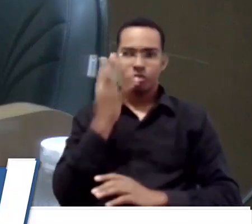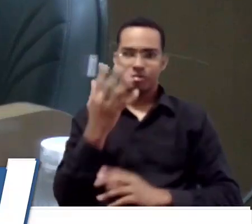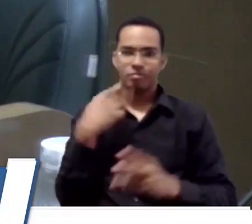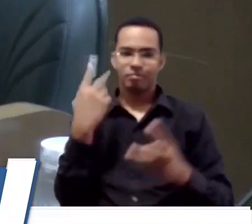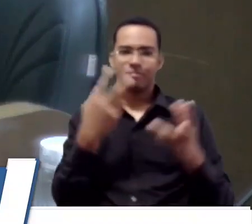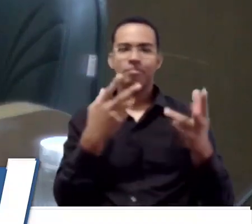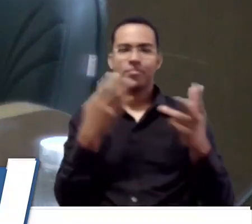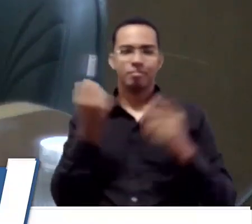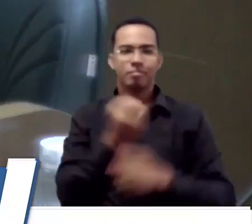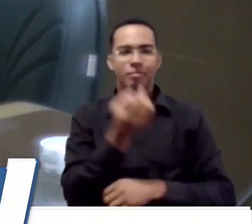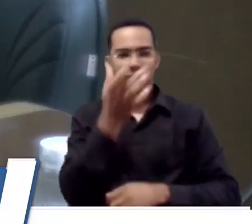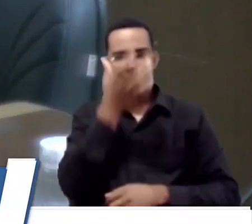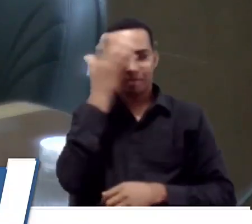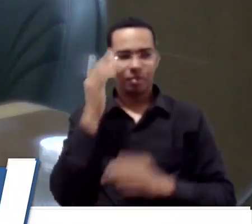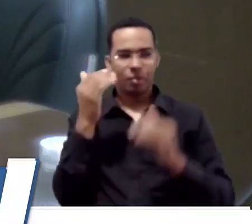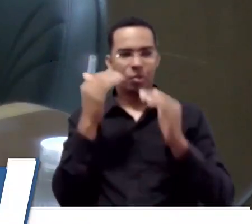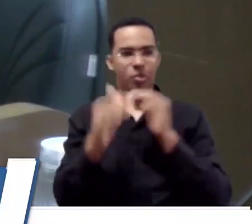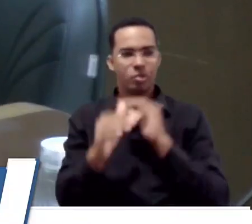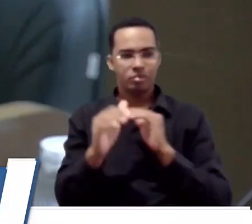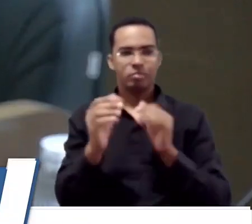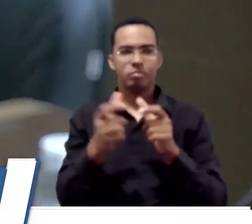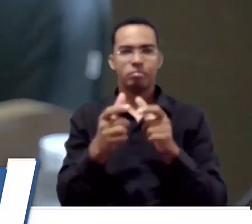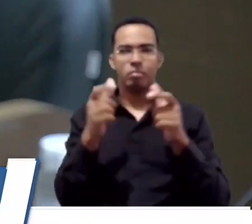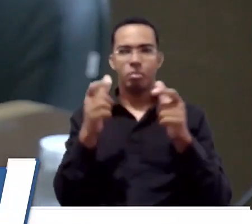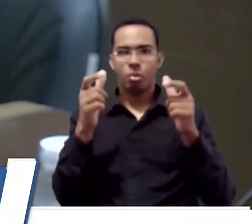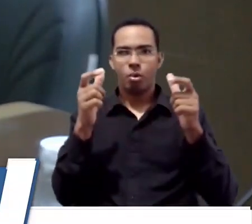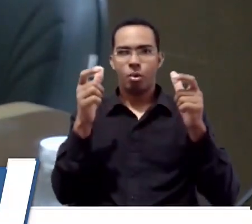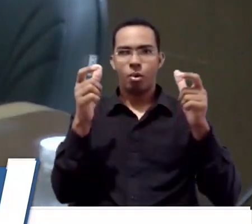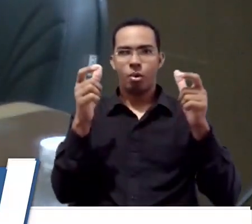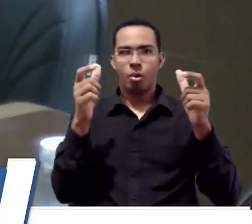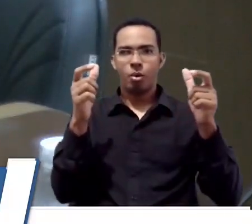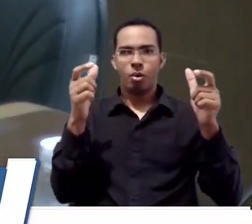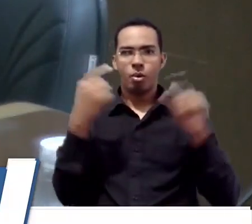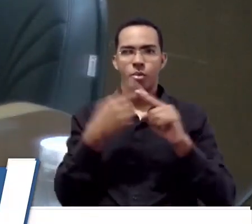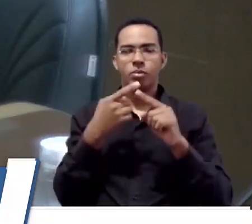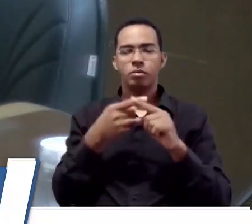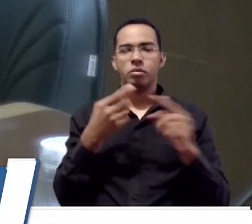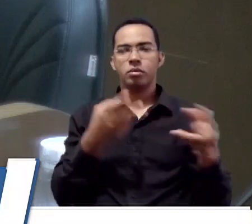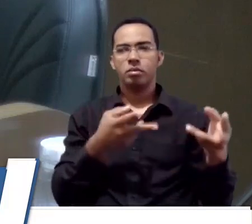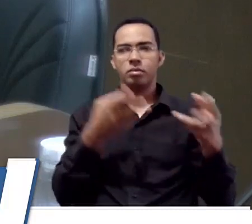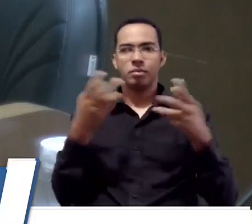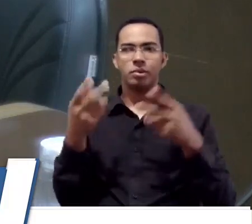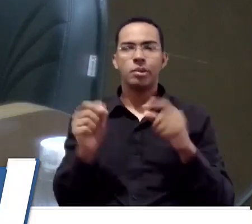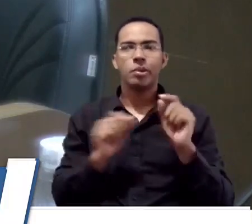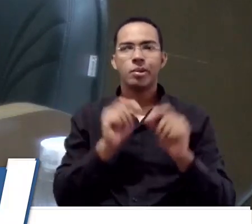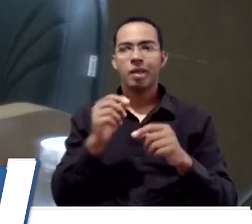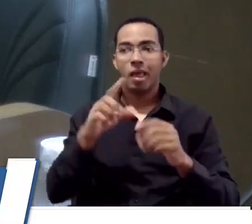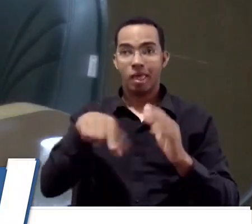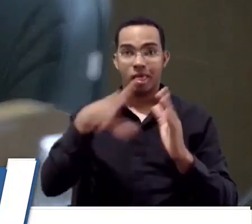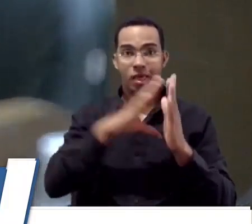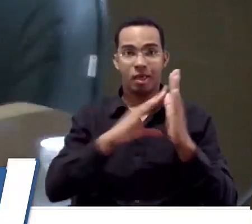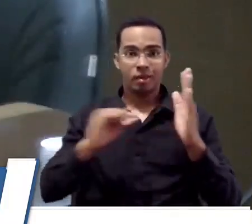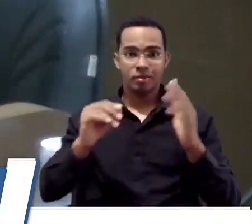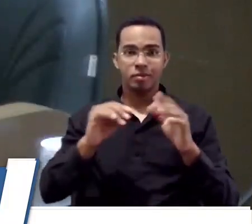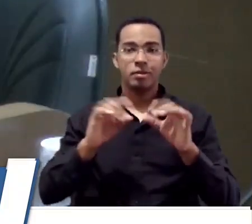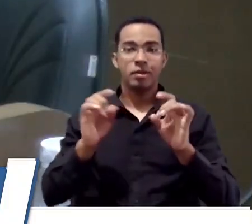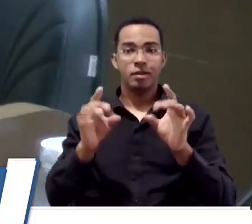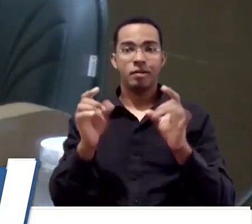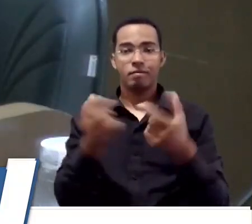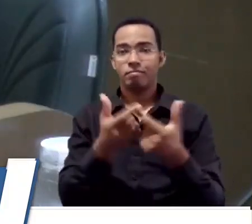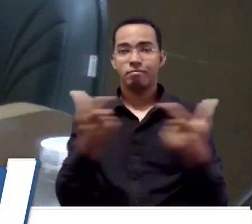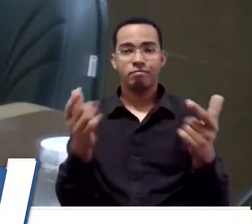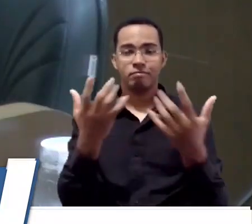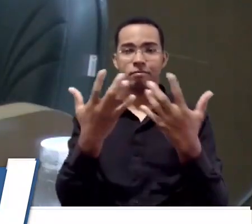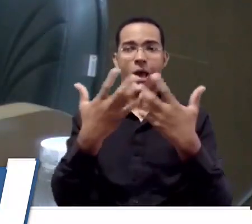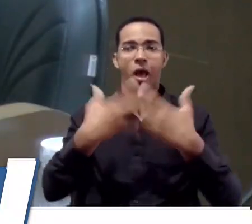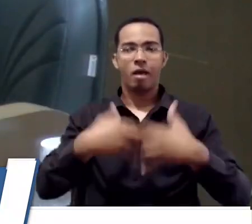de pessoas contrárias está cada vez aumentando mais, porque percebem que esse modelo de privatização ele não funciona e ele